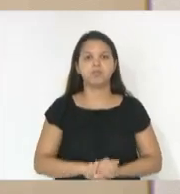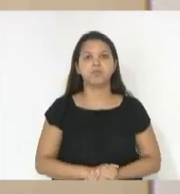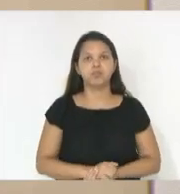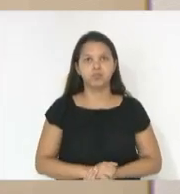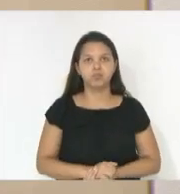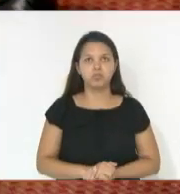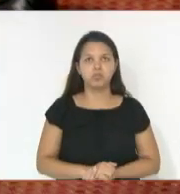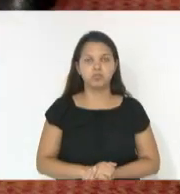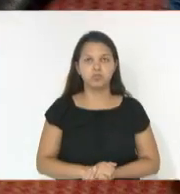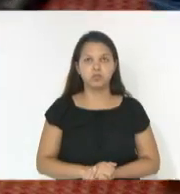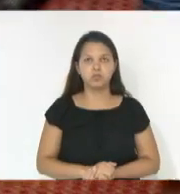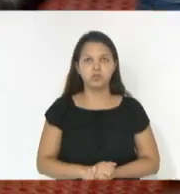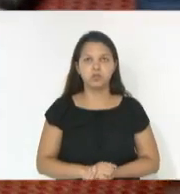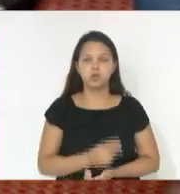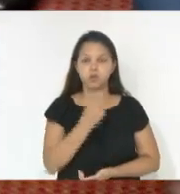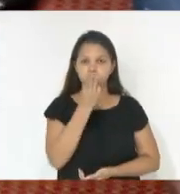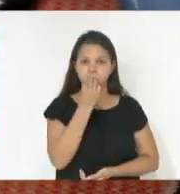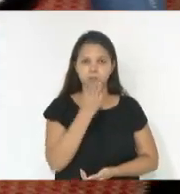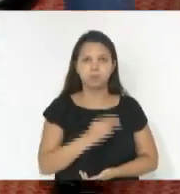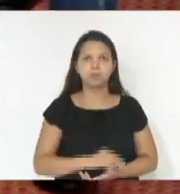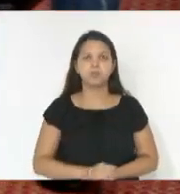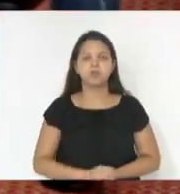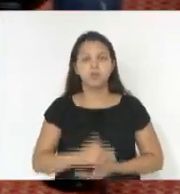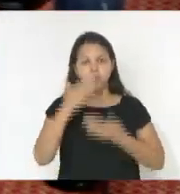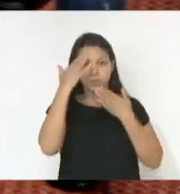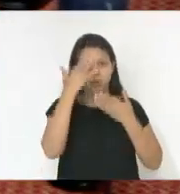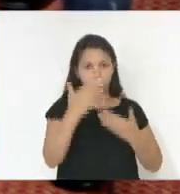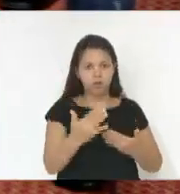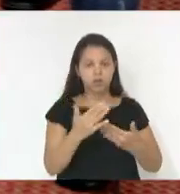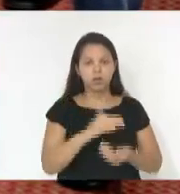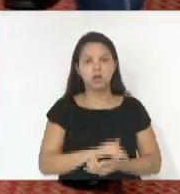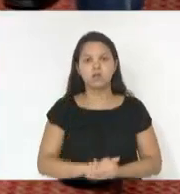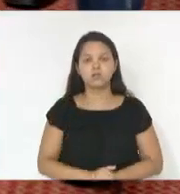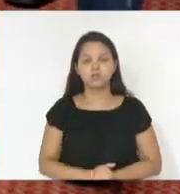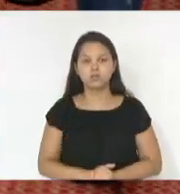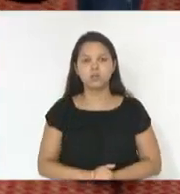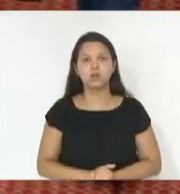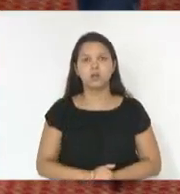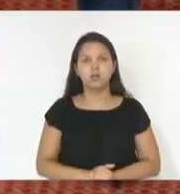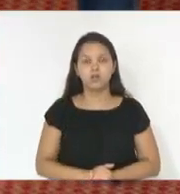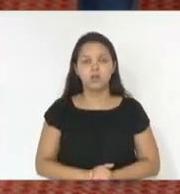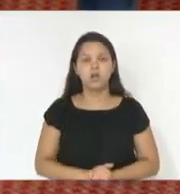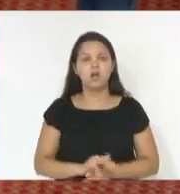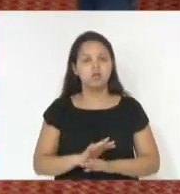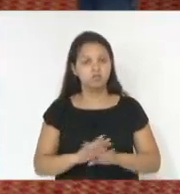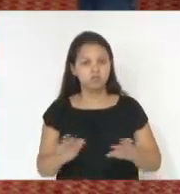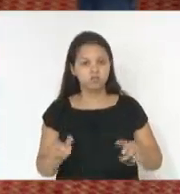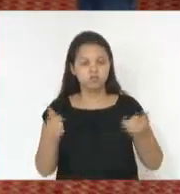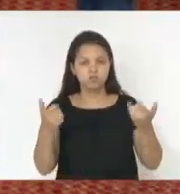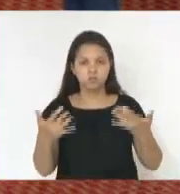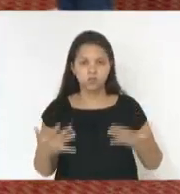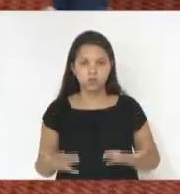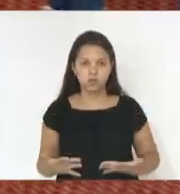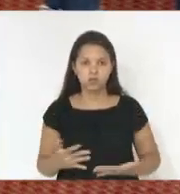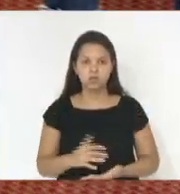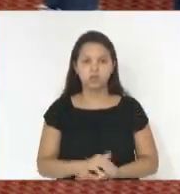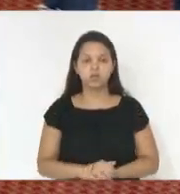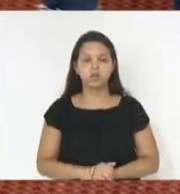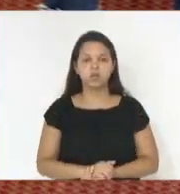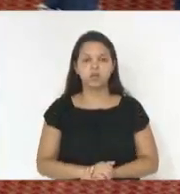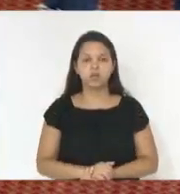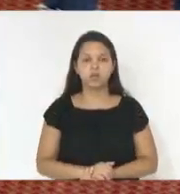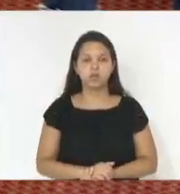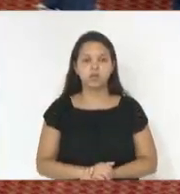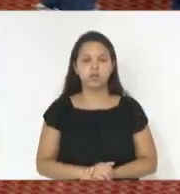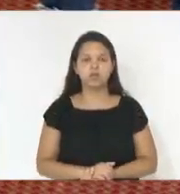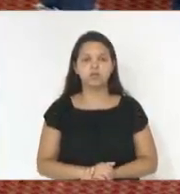Obrigado, deputado Mauro de Nadal. Apenas, deputados e deputadas, eu quero ir